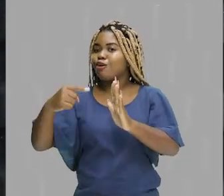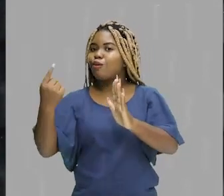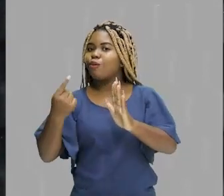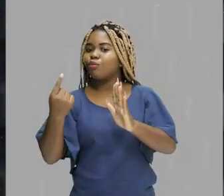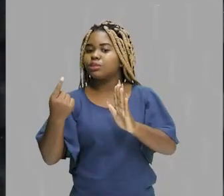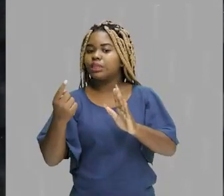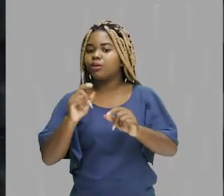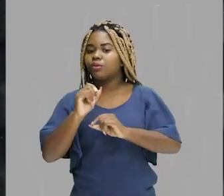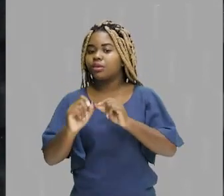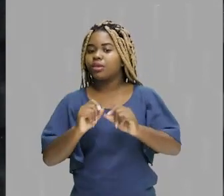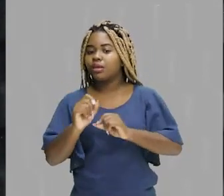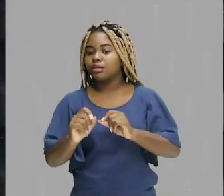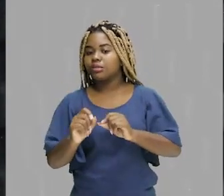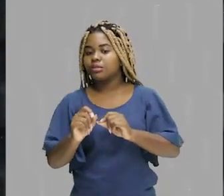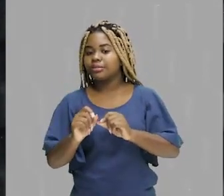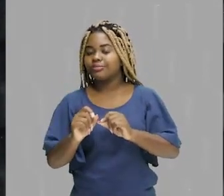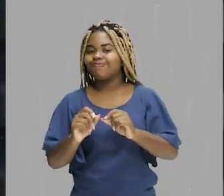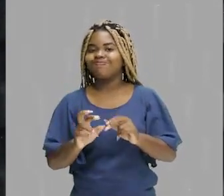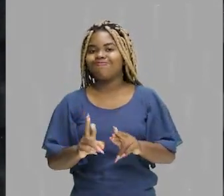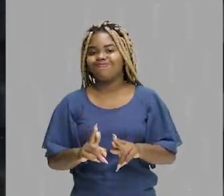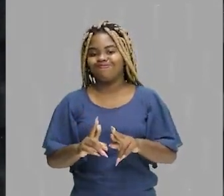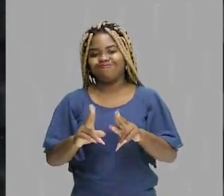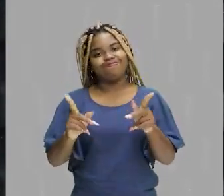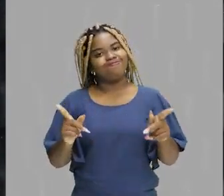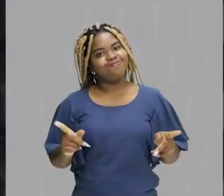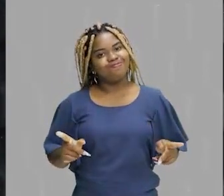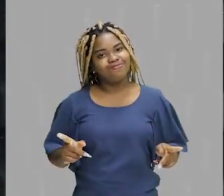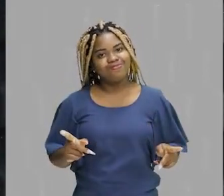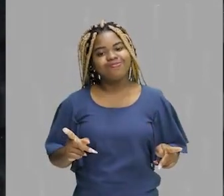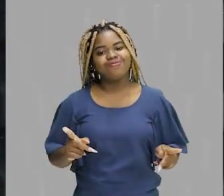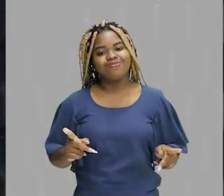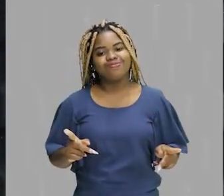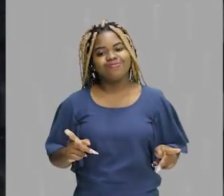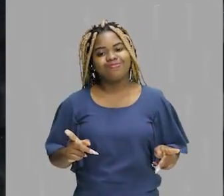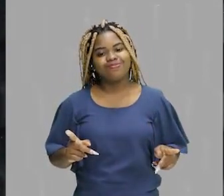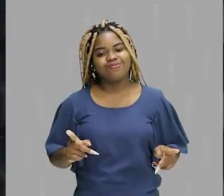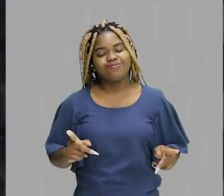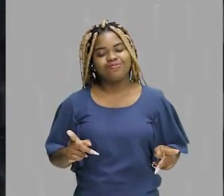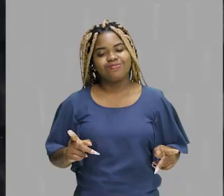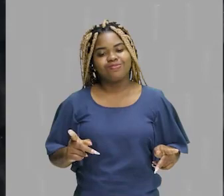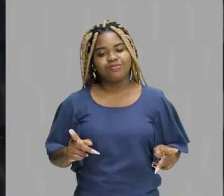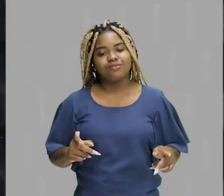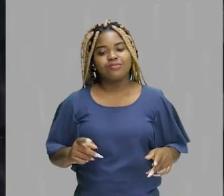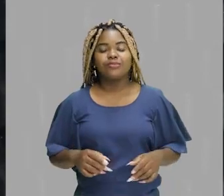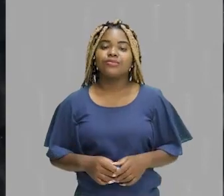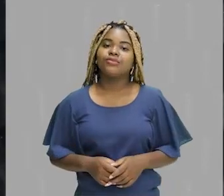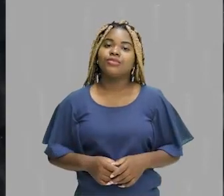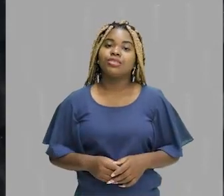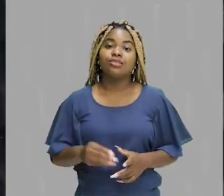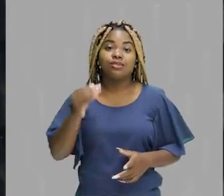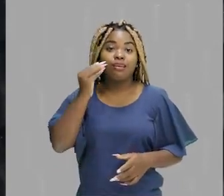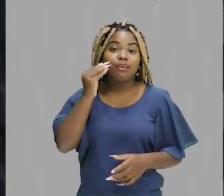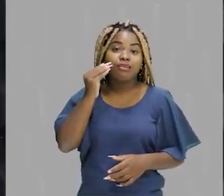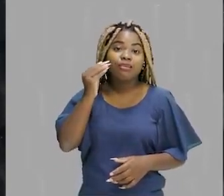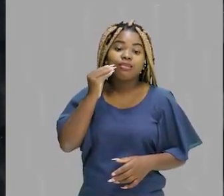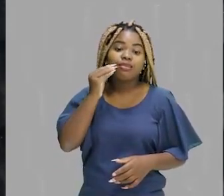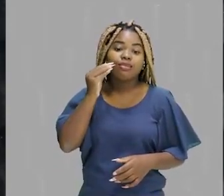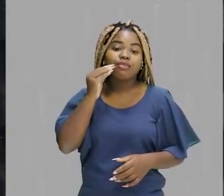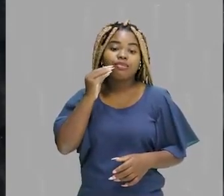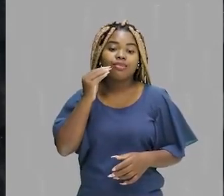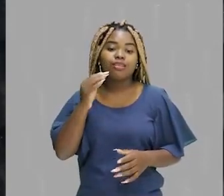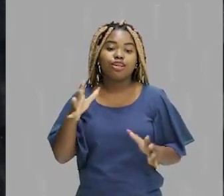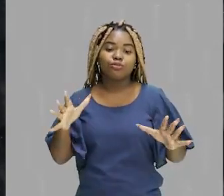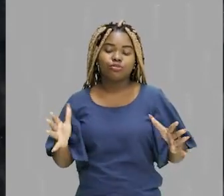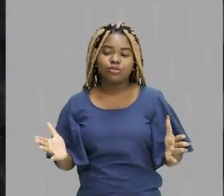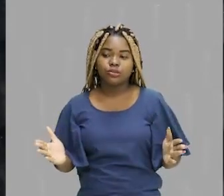especular é não sobreponível. Olha só, se pegarmos e tentarmos encaixar, botar uma em cima da outra,